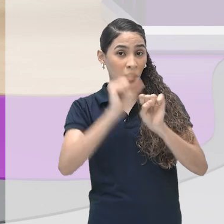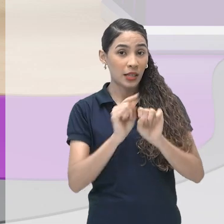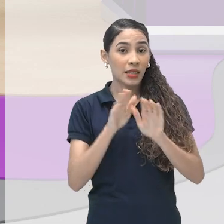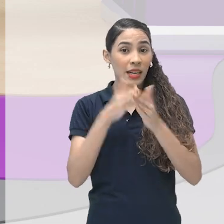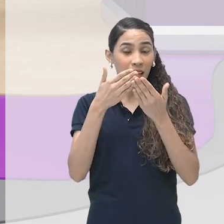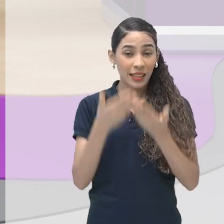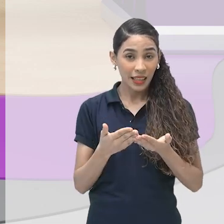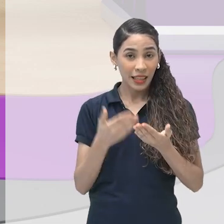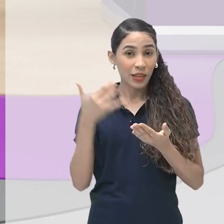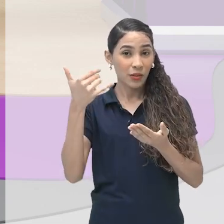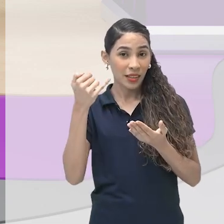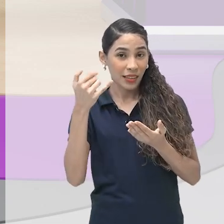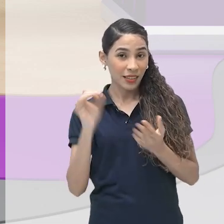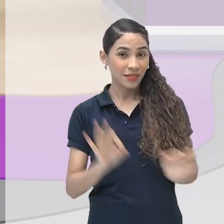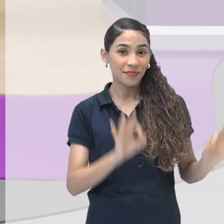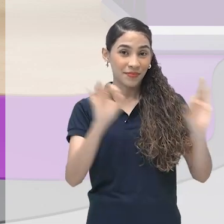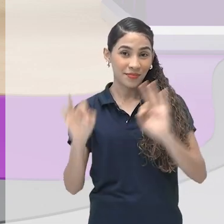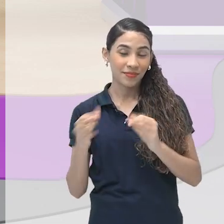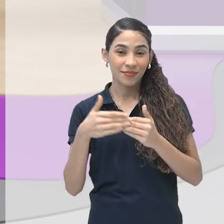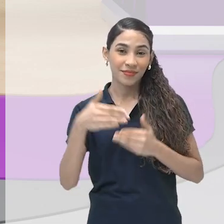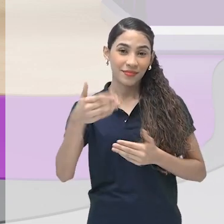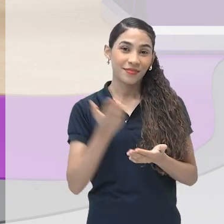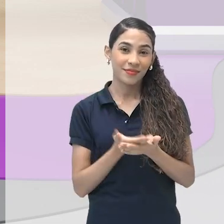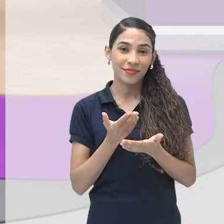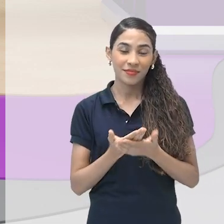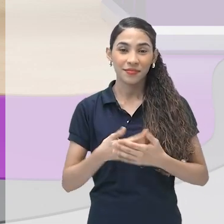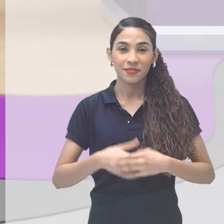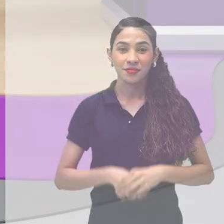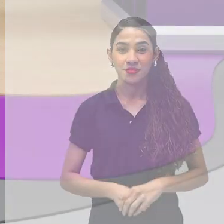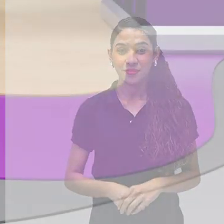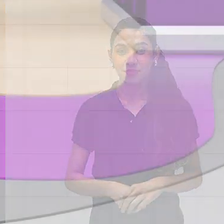pegue o seu caderno, pegue sua caneta e vamos para a aula.